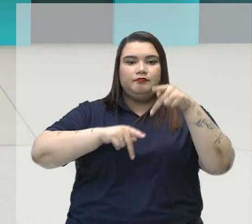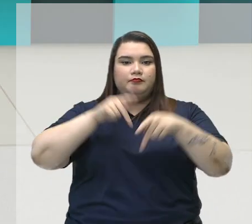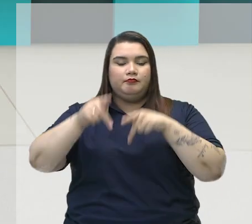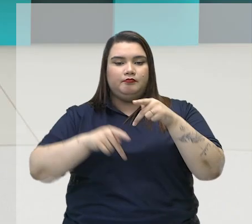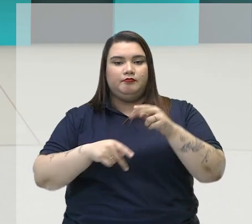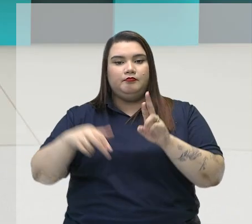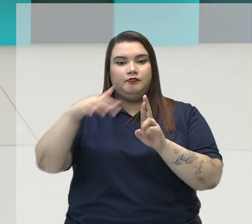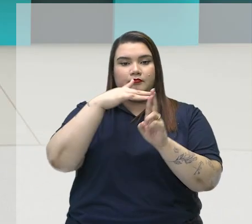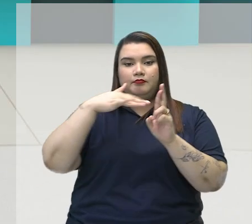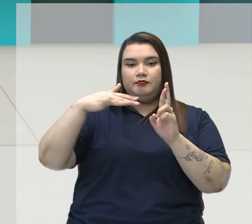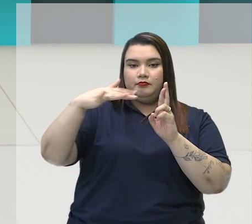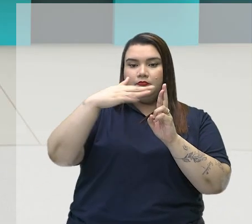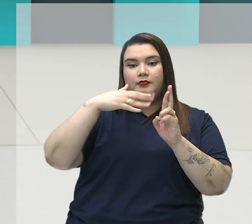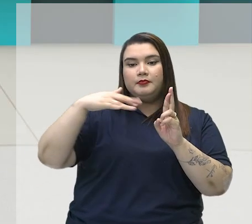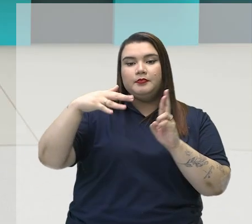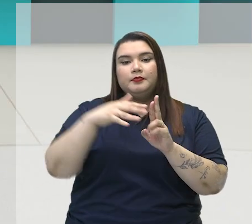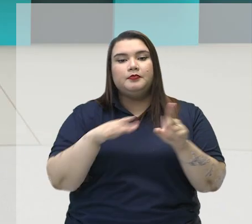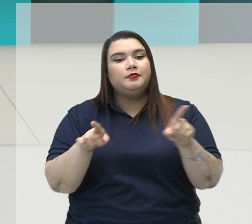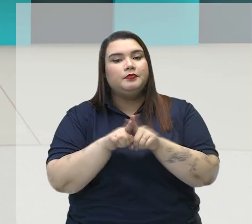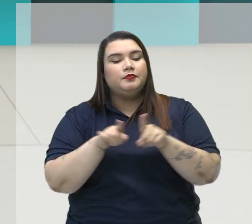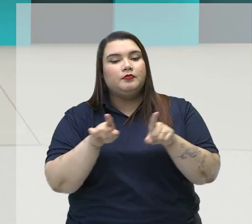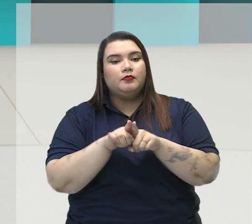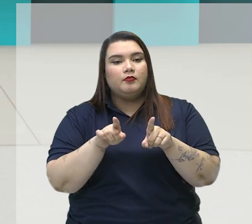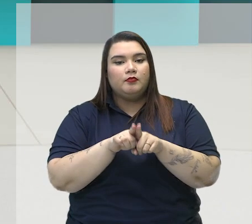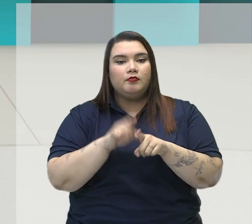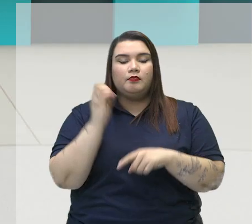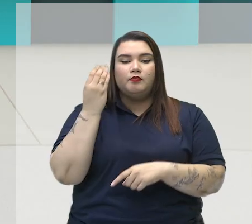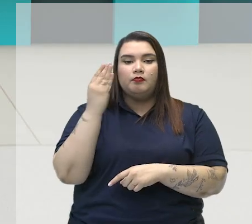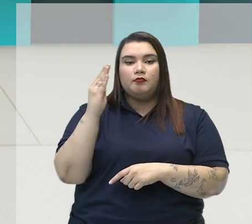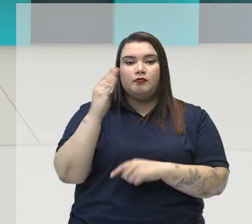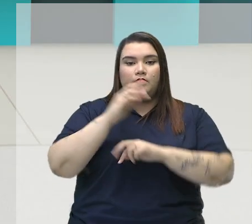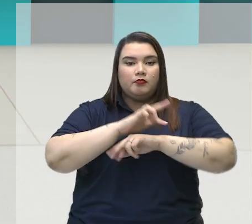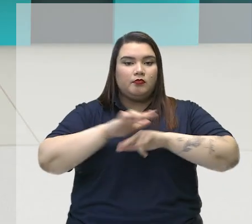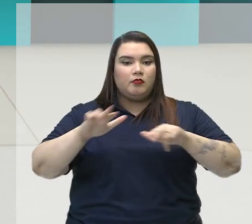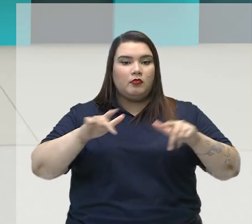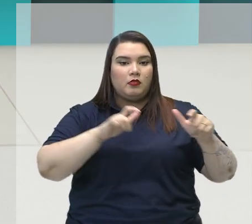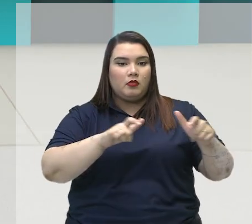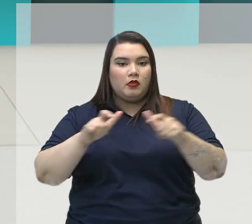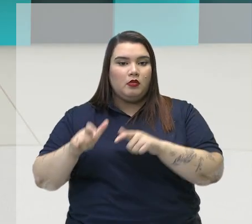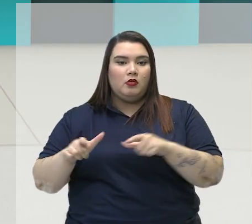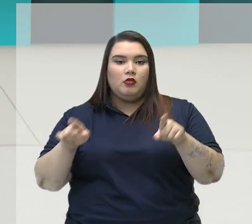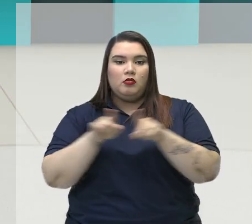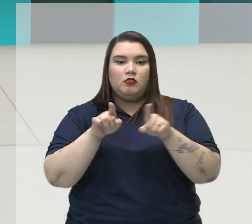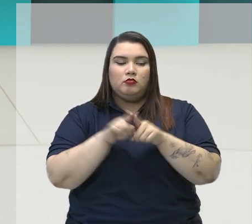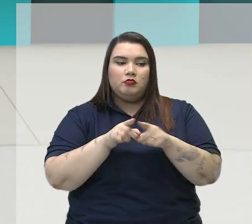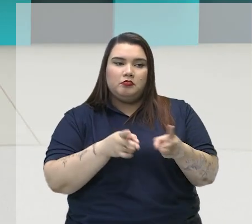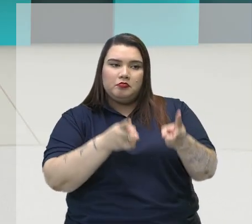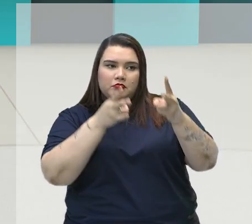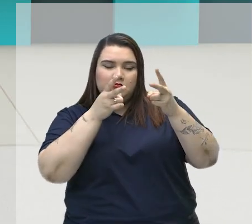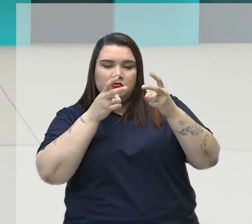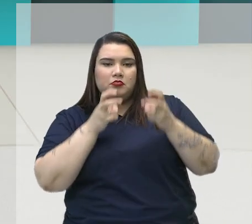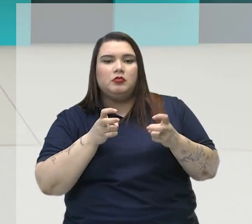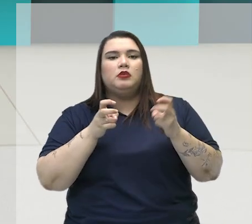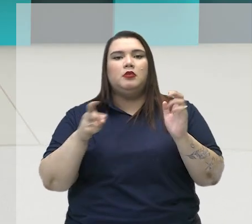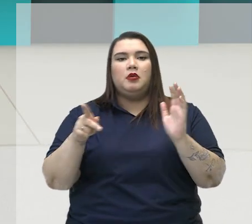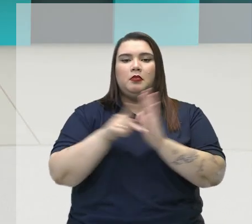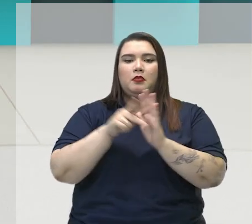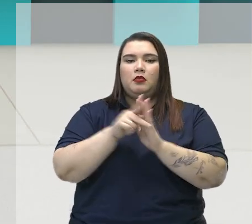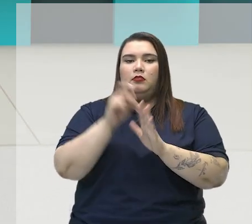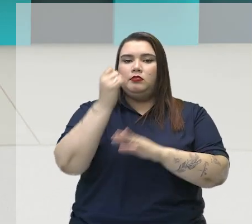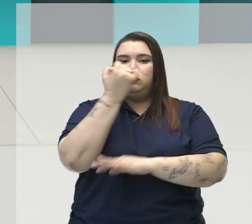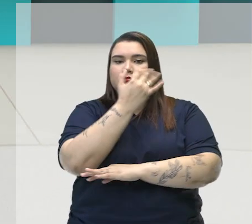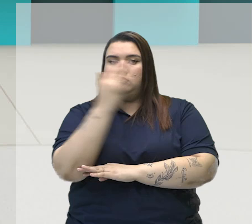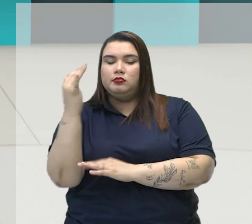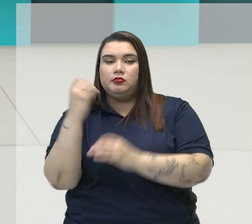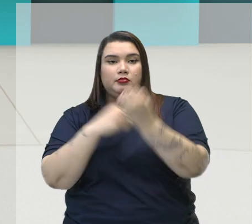o imaginário popular ribeirinho, a biodiversidade local e a cosmovisão única